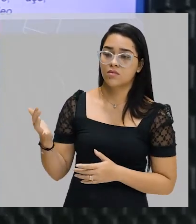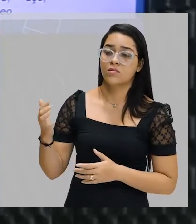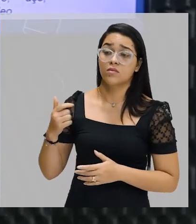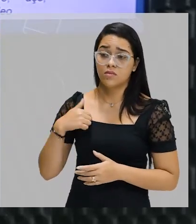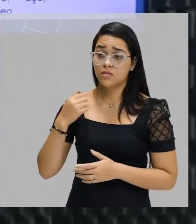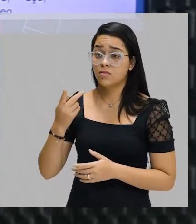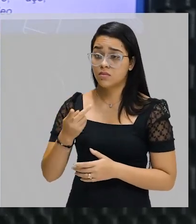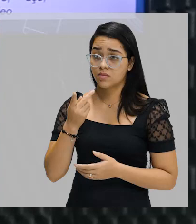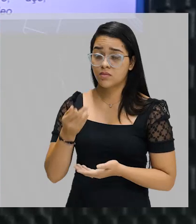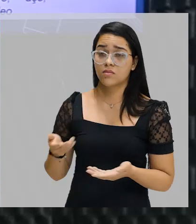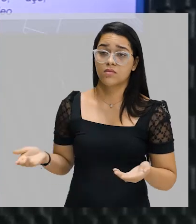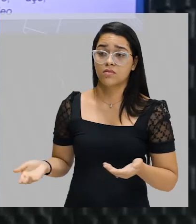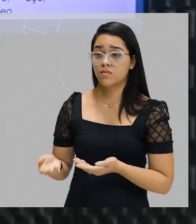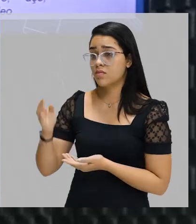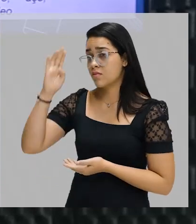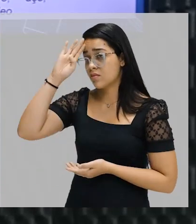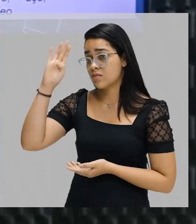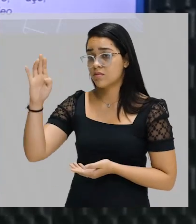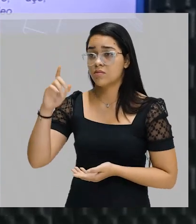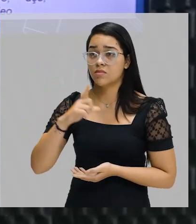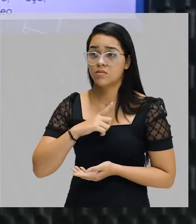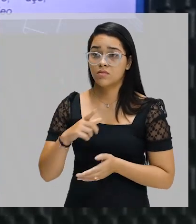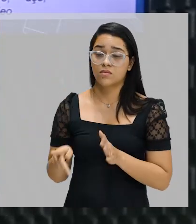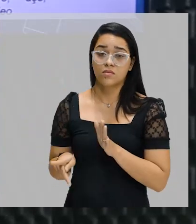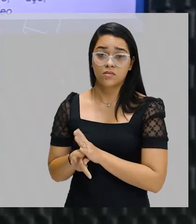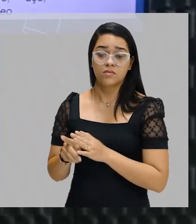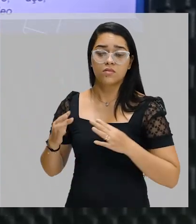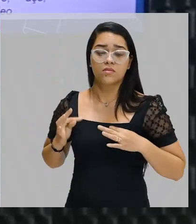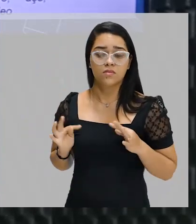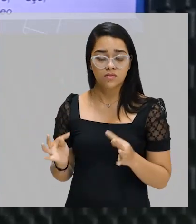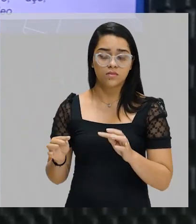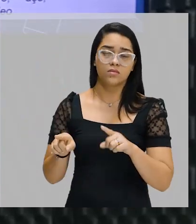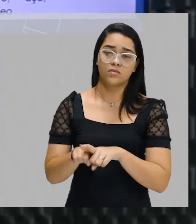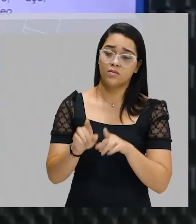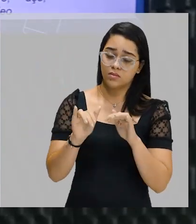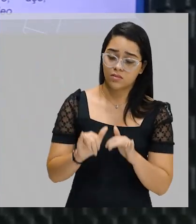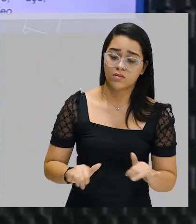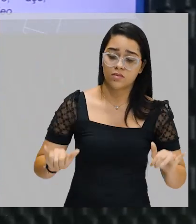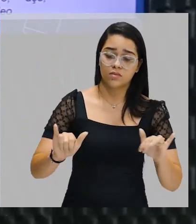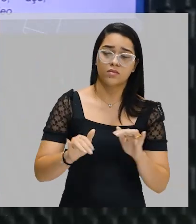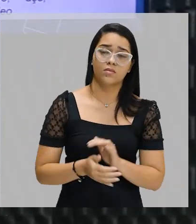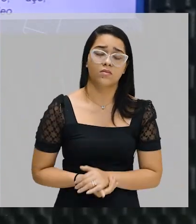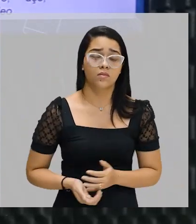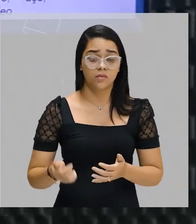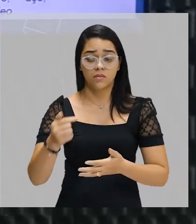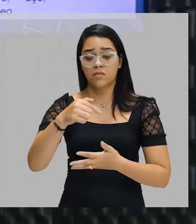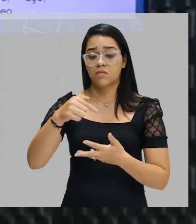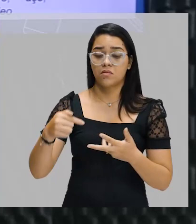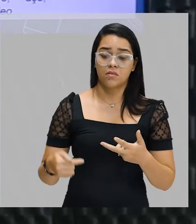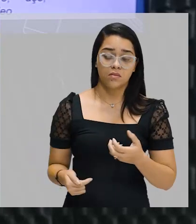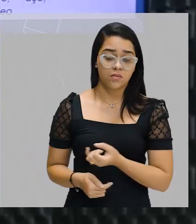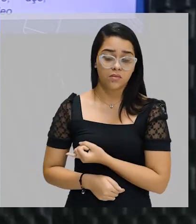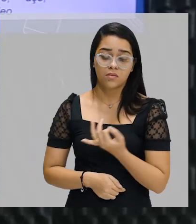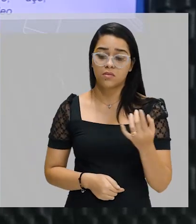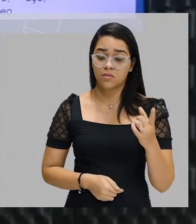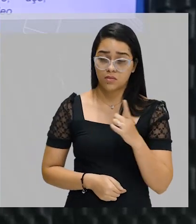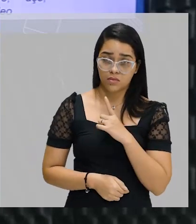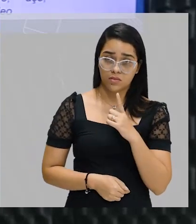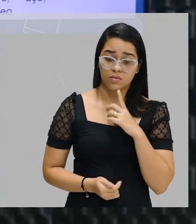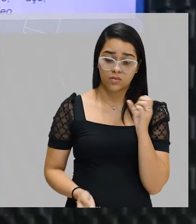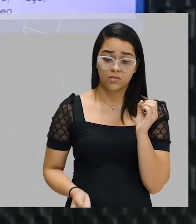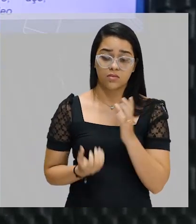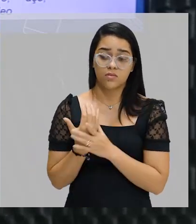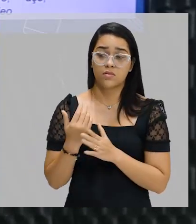Te digo agora principalmente nos aspectos tecnológicos e informacionais. Olha a quantidade de novas funções que estão sendo